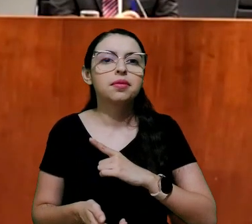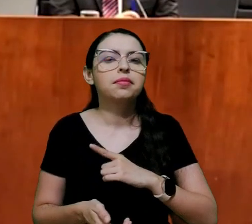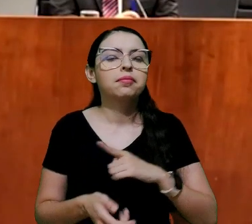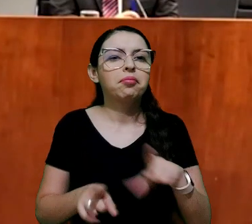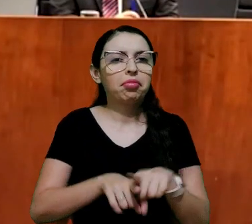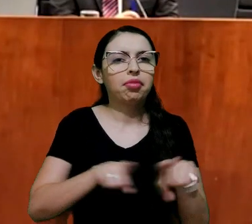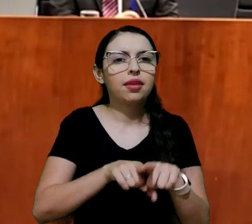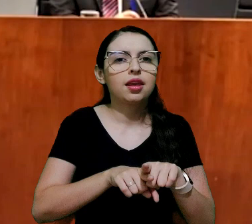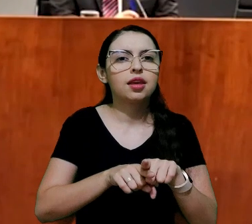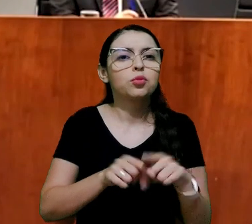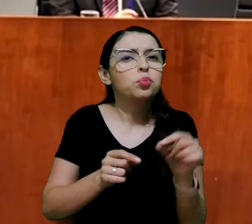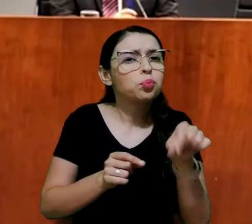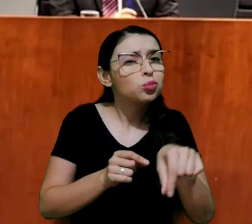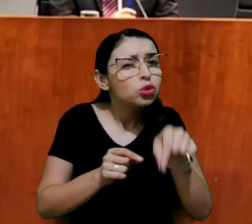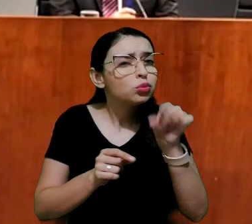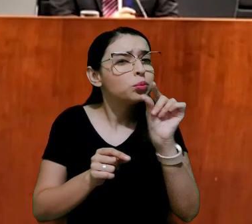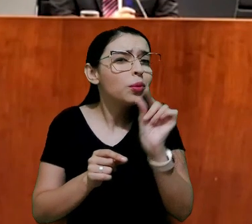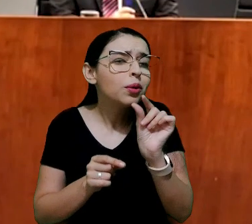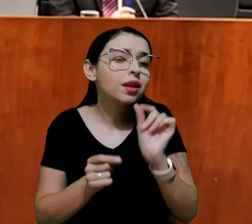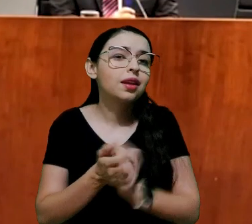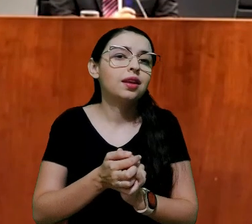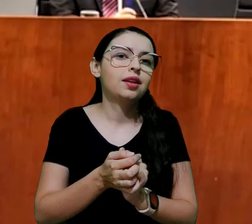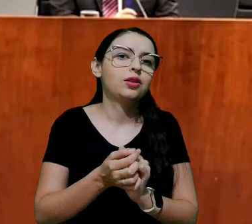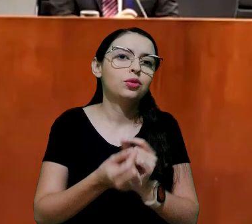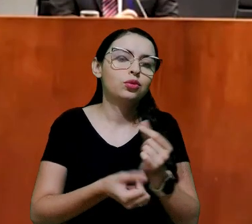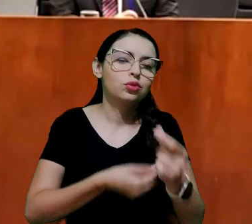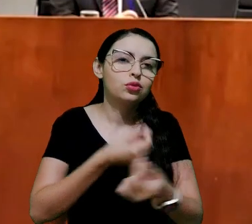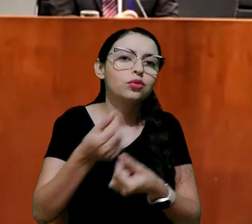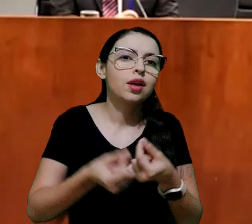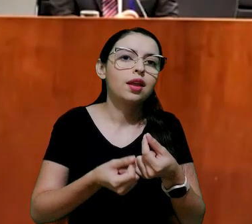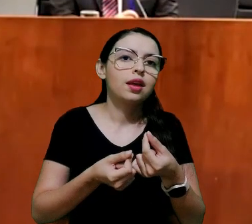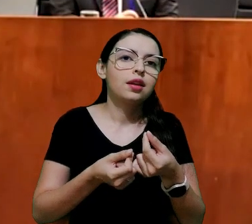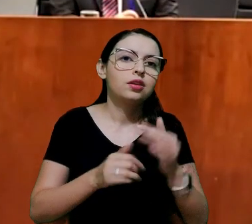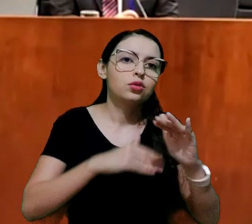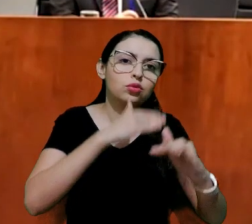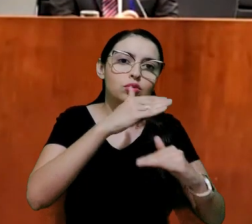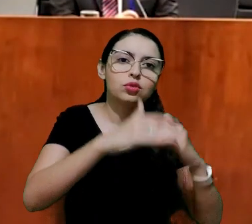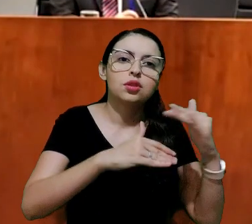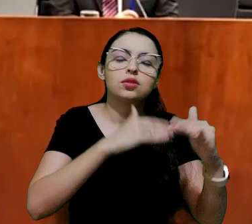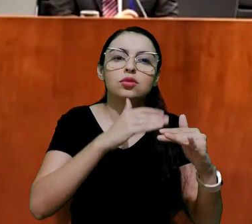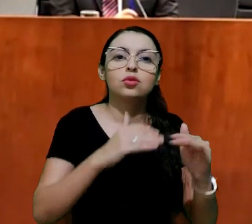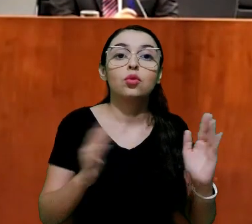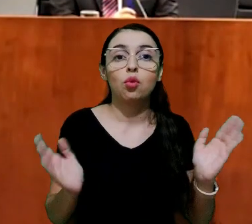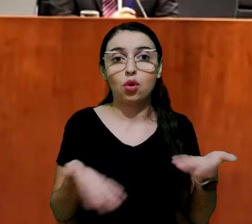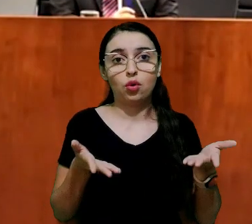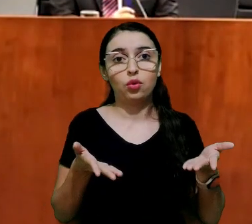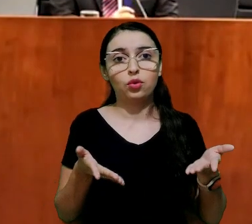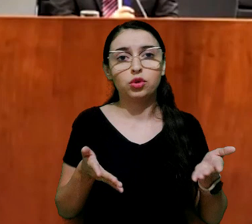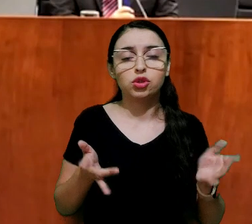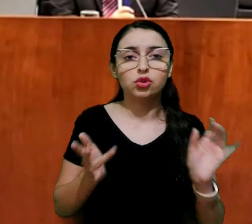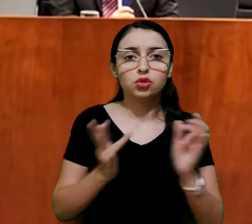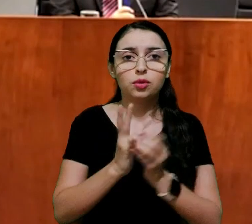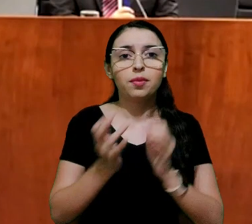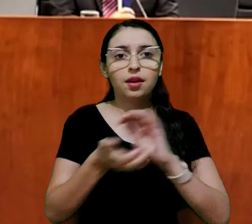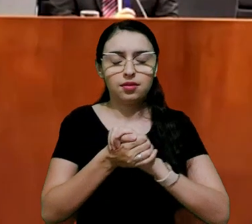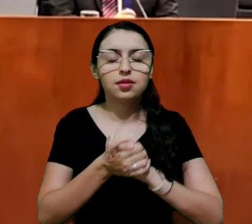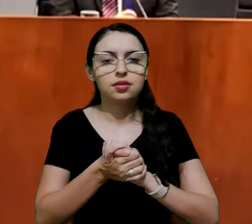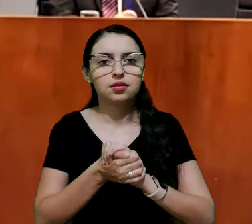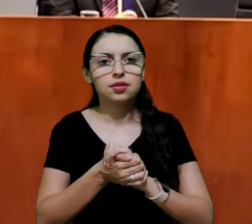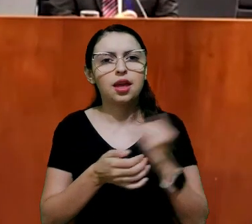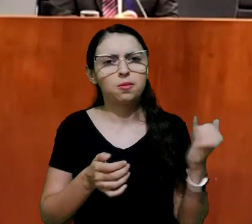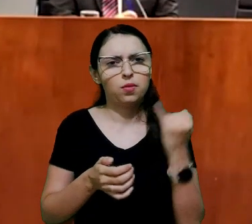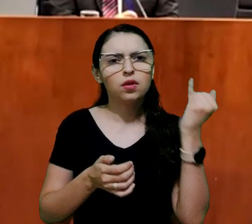por causa do casamento. Porque, vejam, hoje o cônjuge é herdeiro necessário. Sempre foi herdeiro